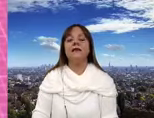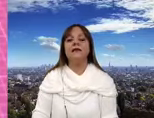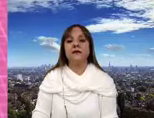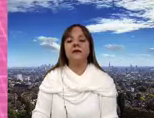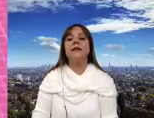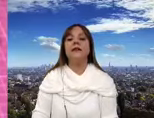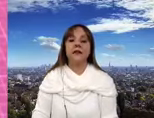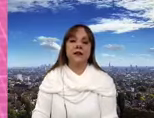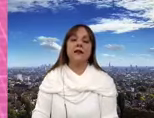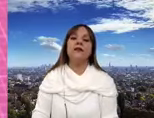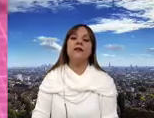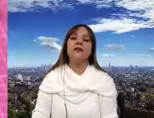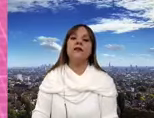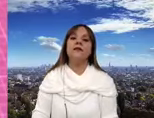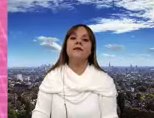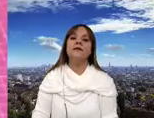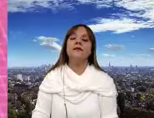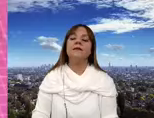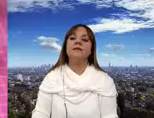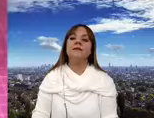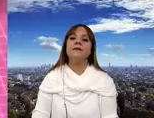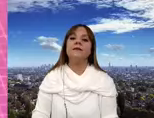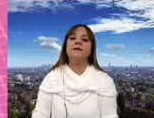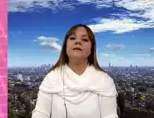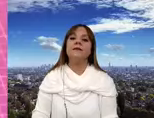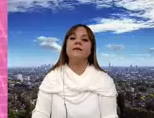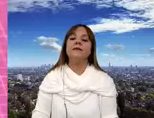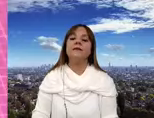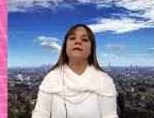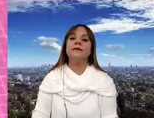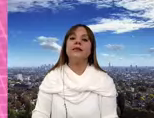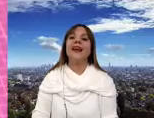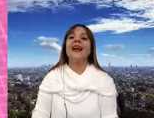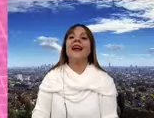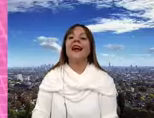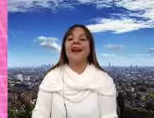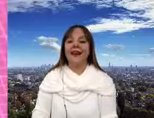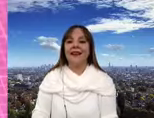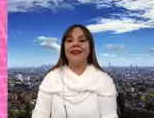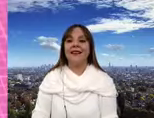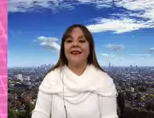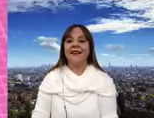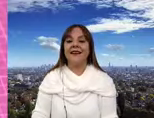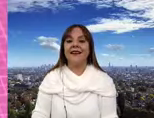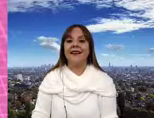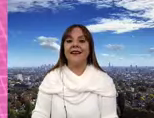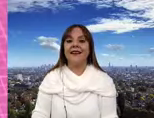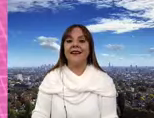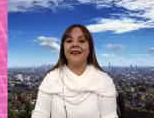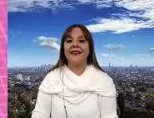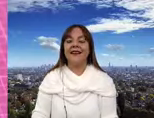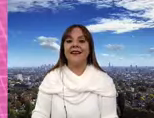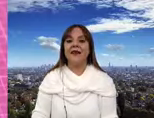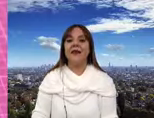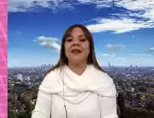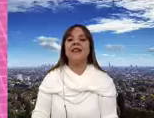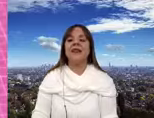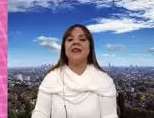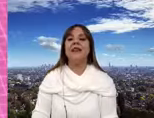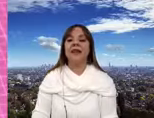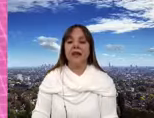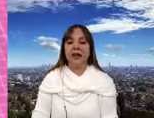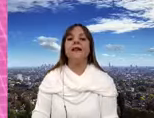dia, porque daí isso aqui vai ficar bem durinho, o feltro não vai ficar desfiando e vai ser mais fácil para a gente fazer e cortar. Pra ter certeza,